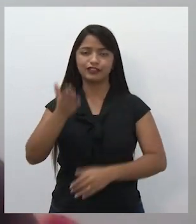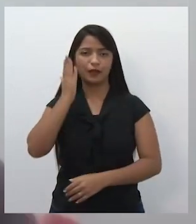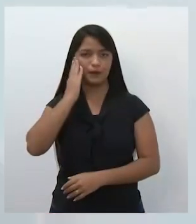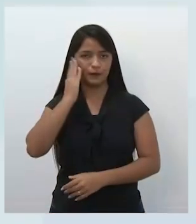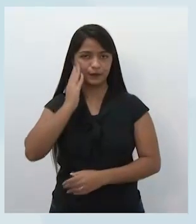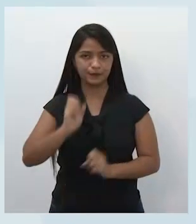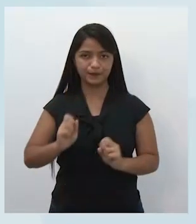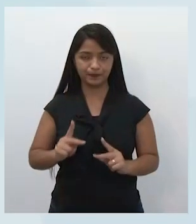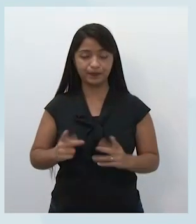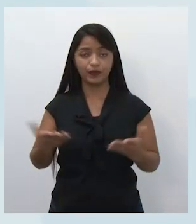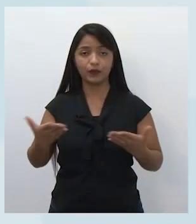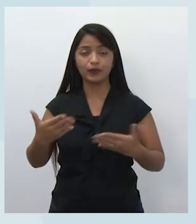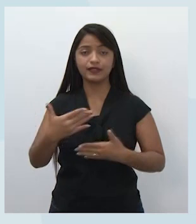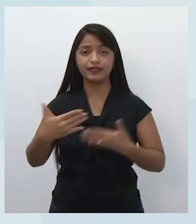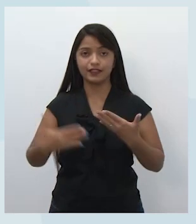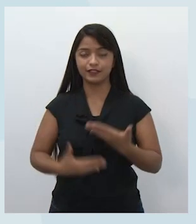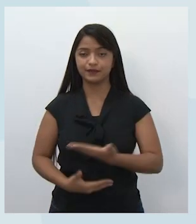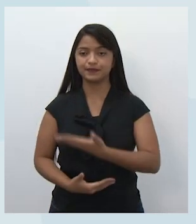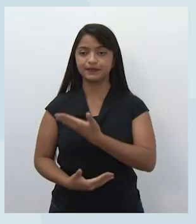por gentileza.